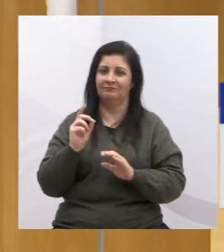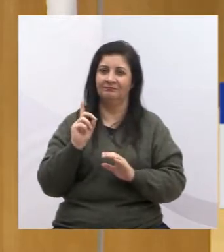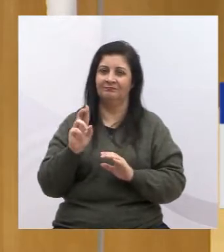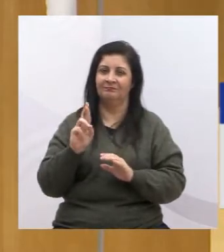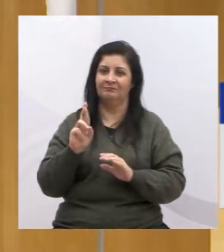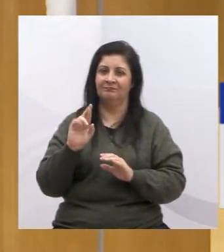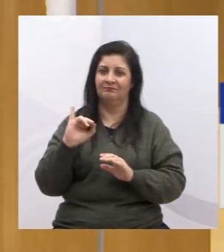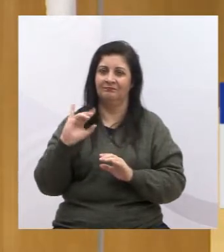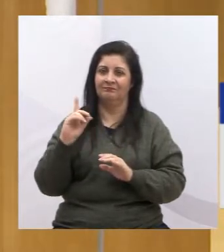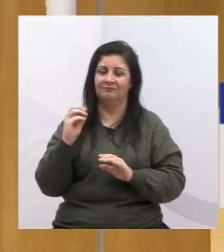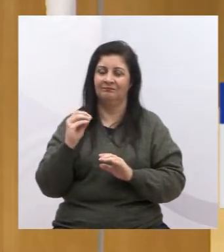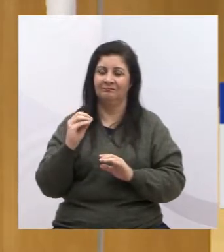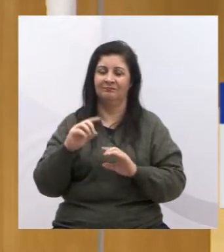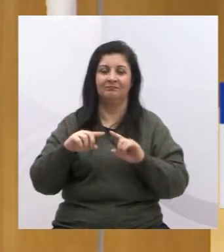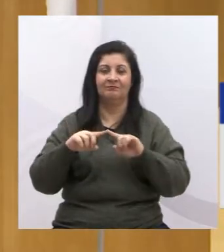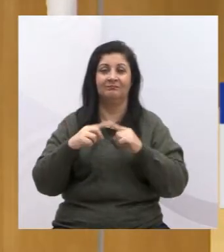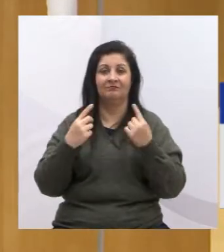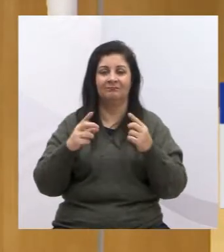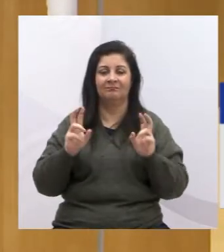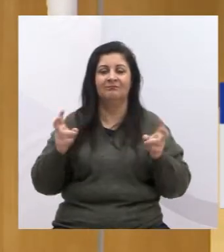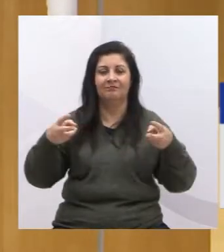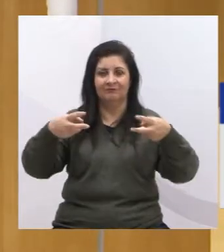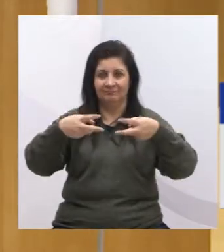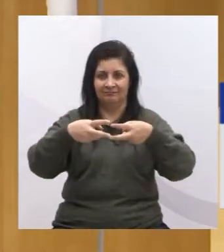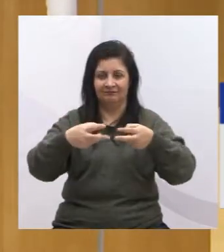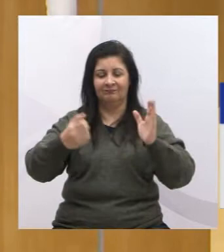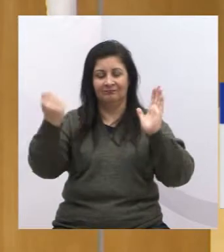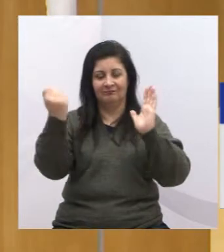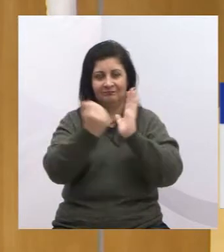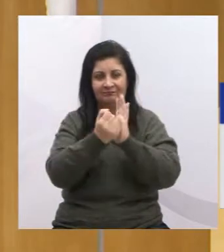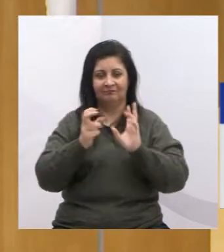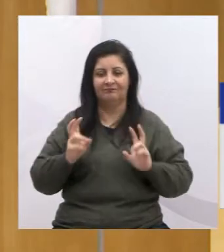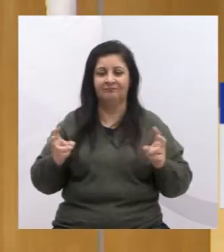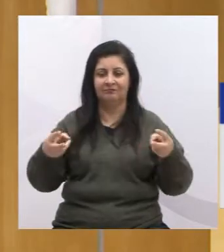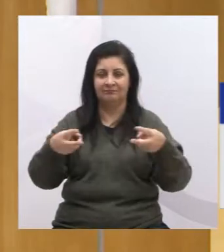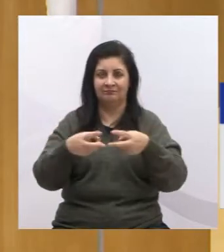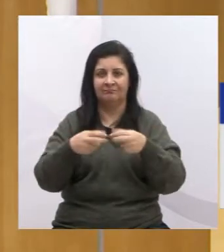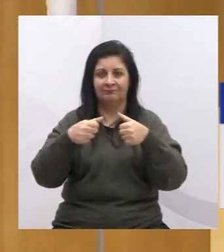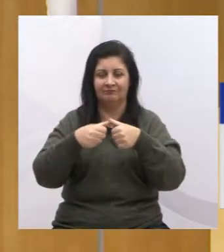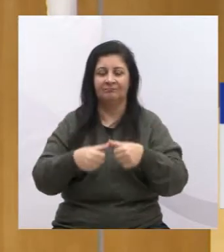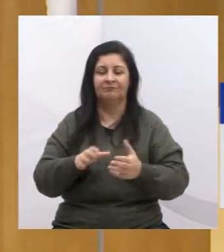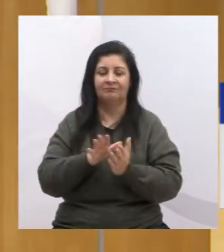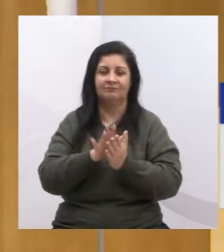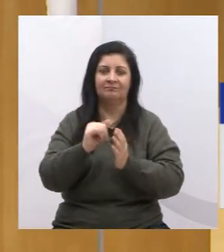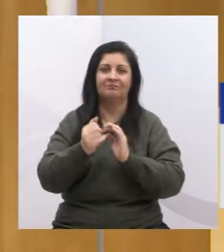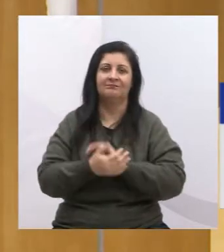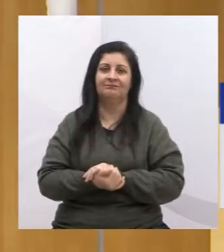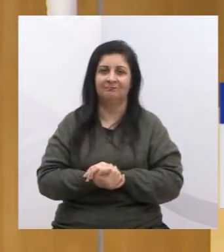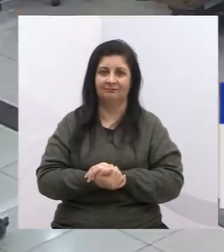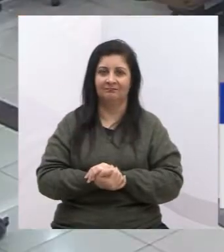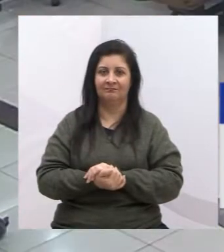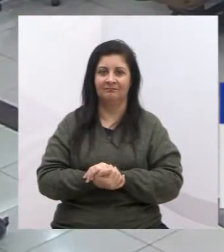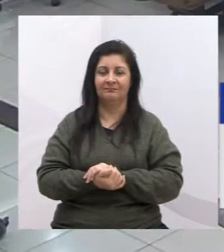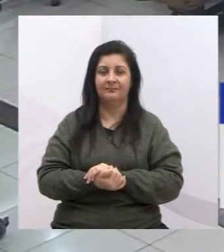marco que essa legislatura, é um marco que essa Câmara Municipal vai deixar aí para a nossa cidade.